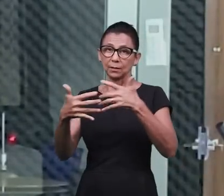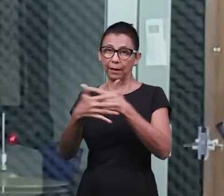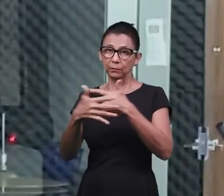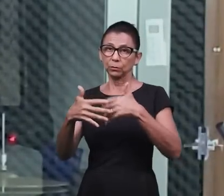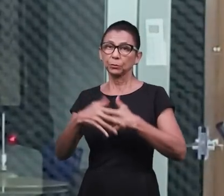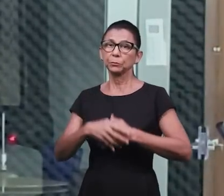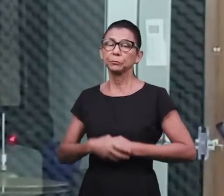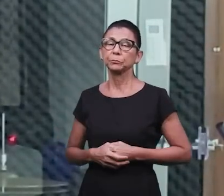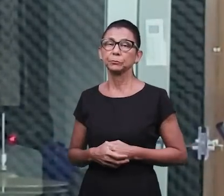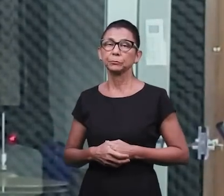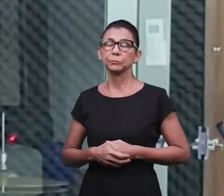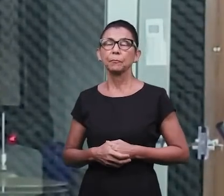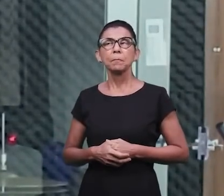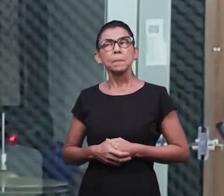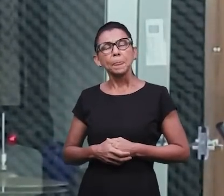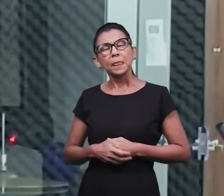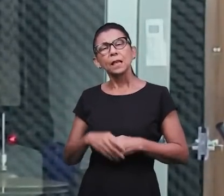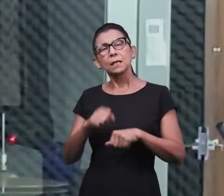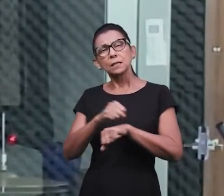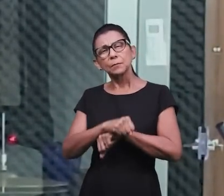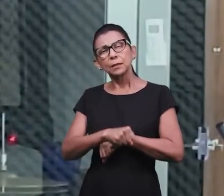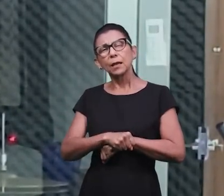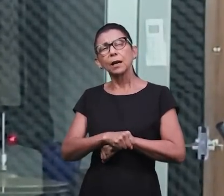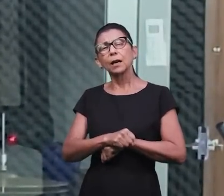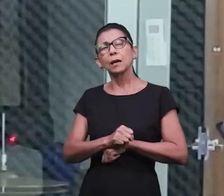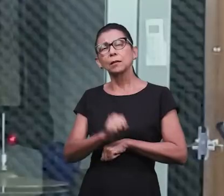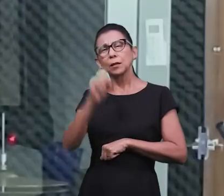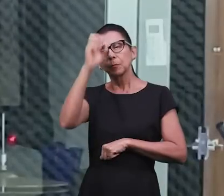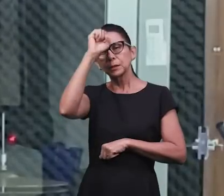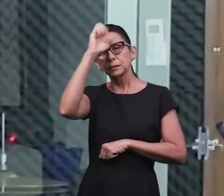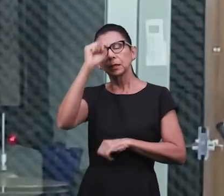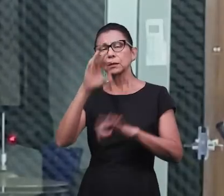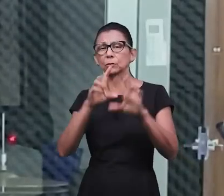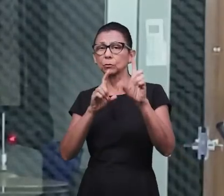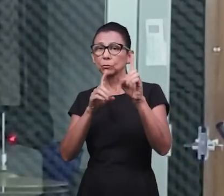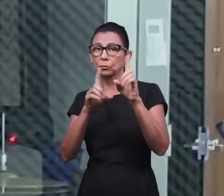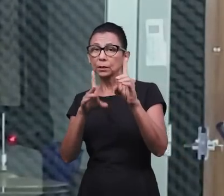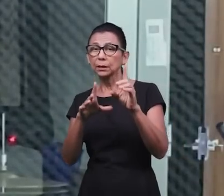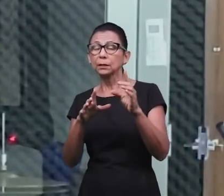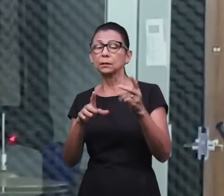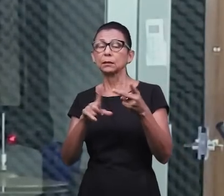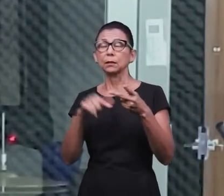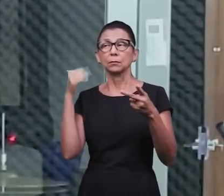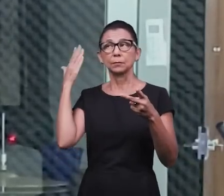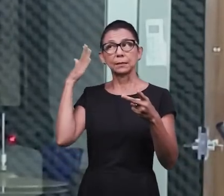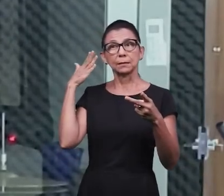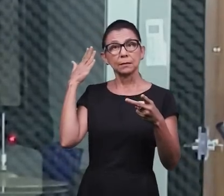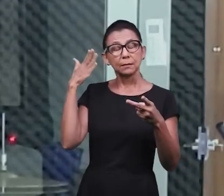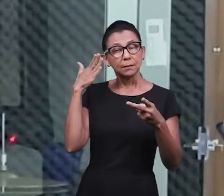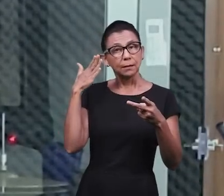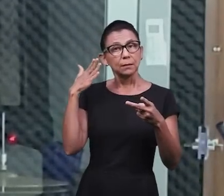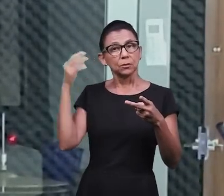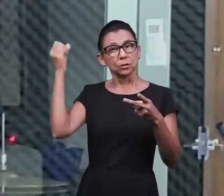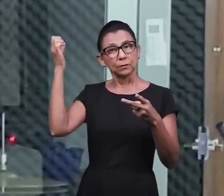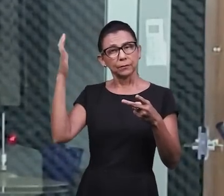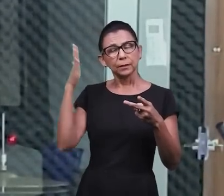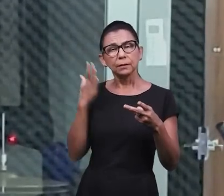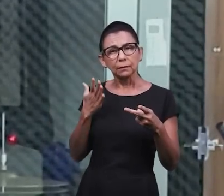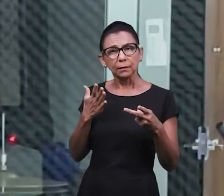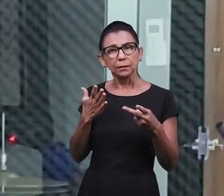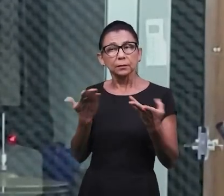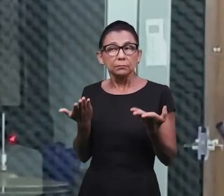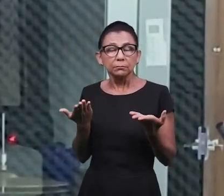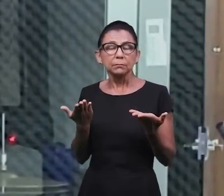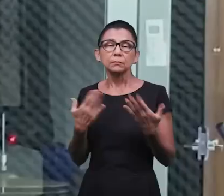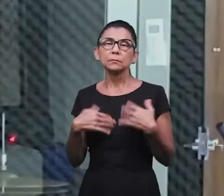seminário, aprendendo muito do Senhor aqui, né, sobre a doutrina, a palavra que é trazida para nós. E é um ensino para